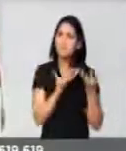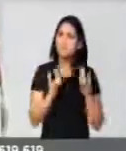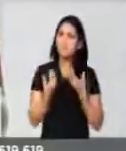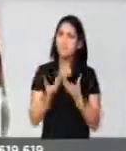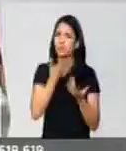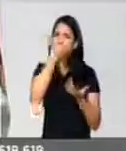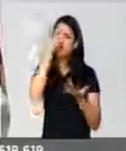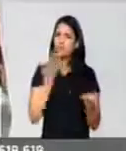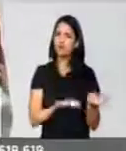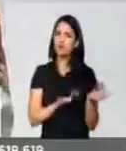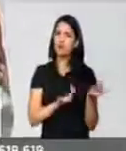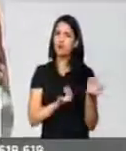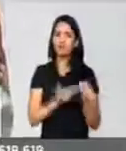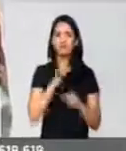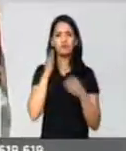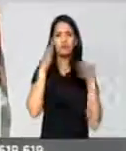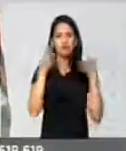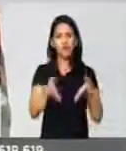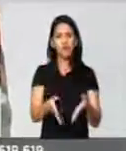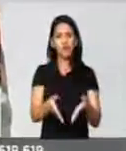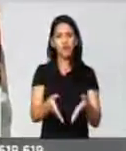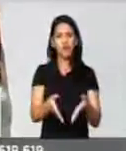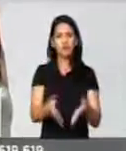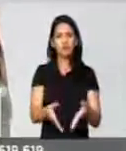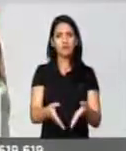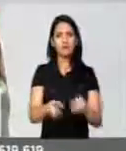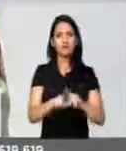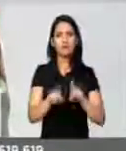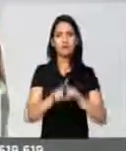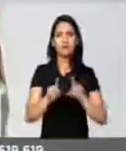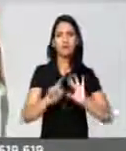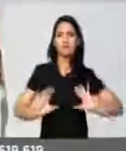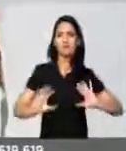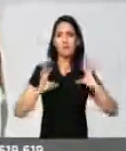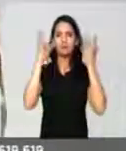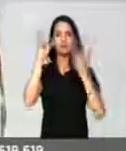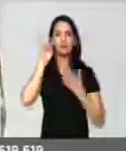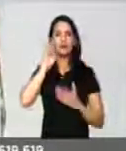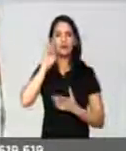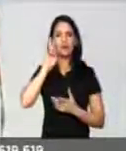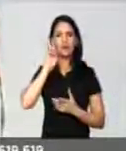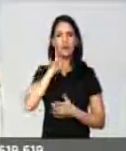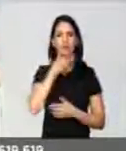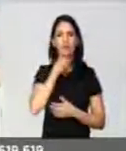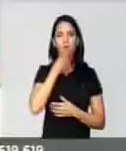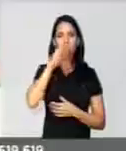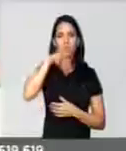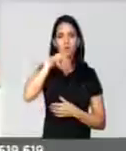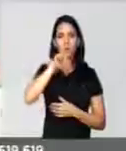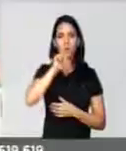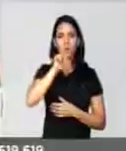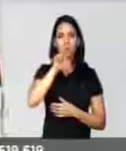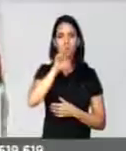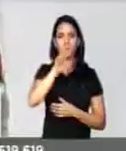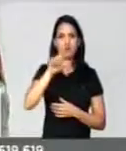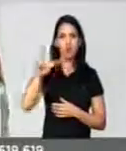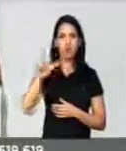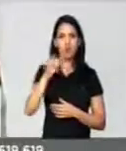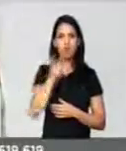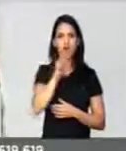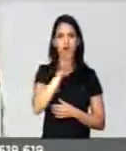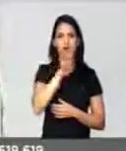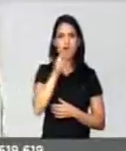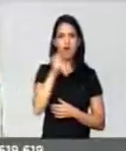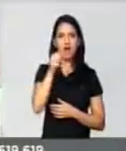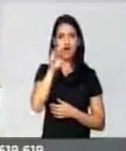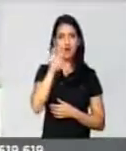afluiu àquele local para homenagear a memória de doutor Miguel Arraes. Outro sim,